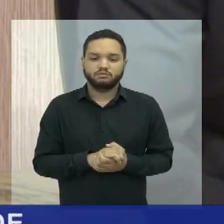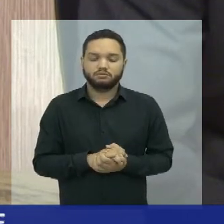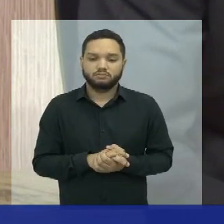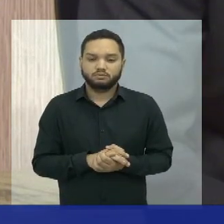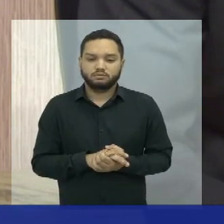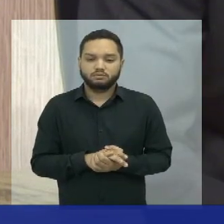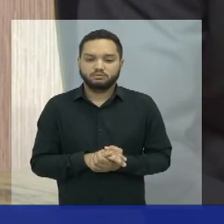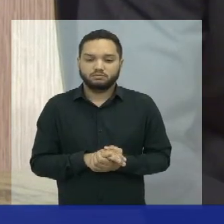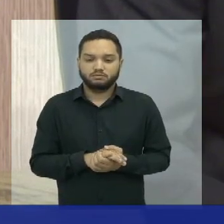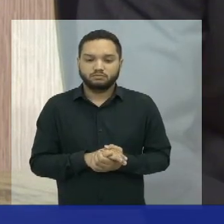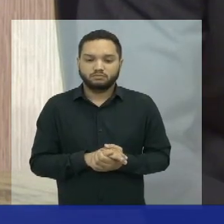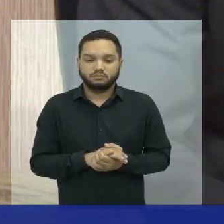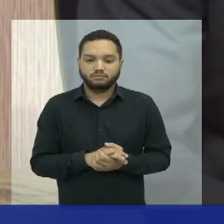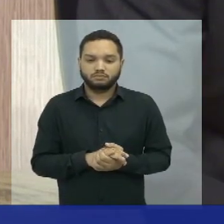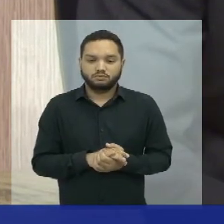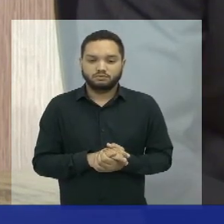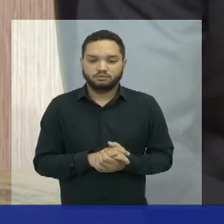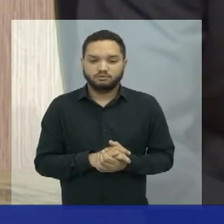bom?